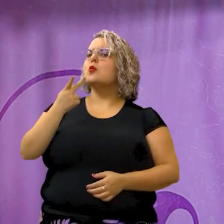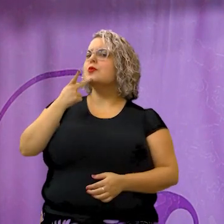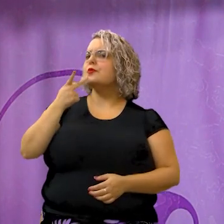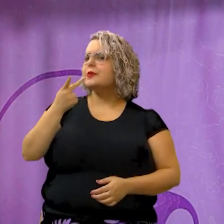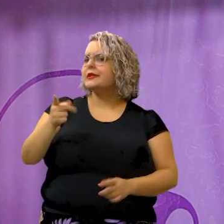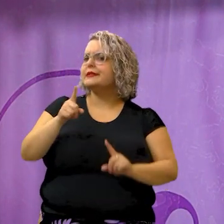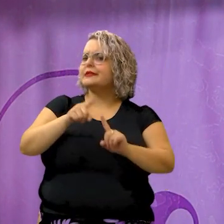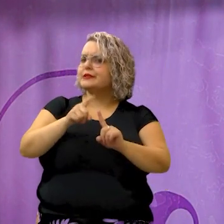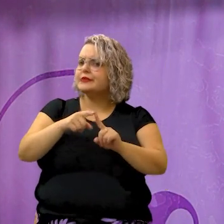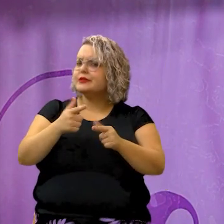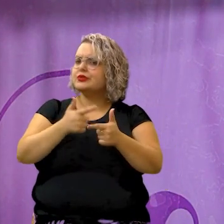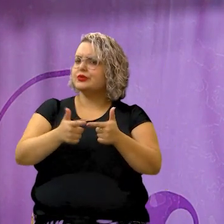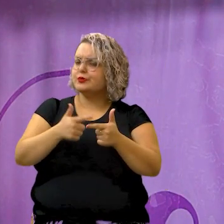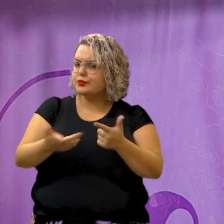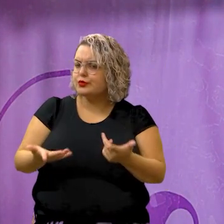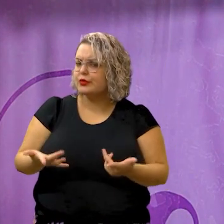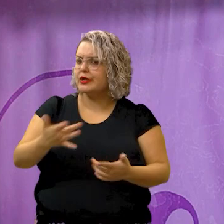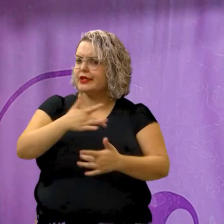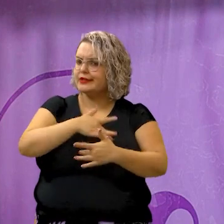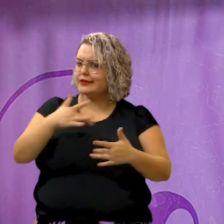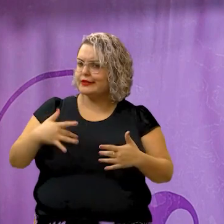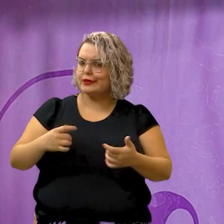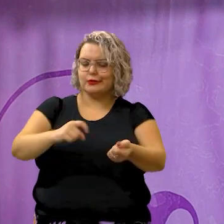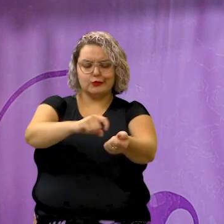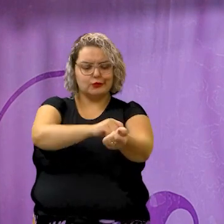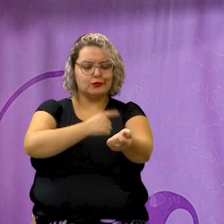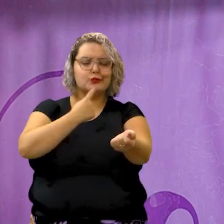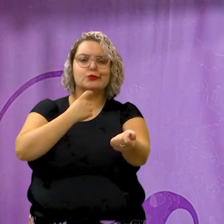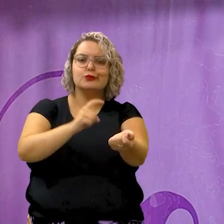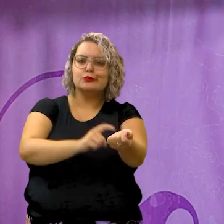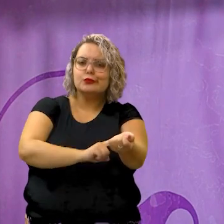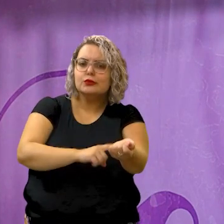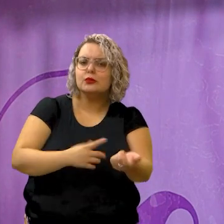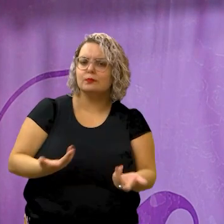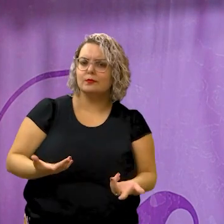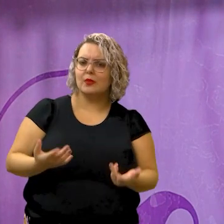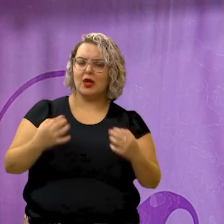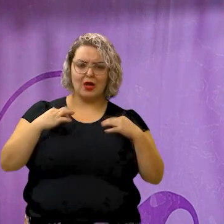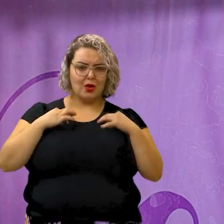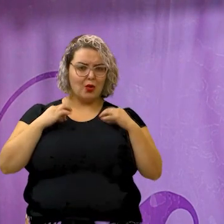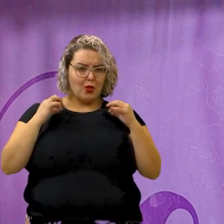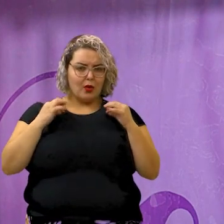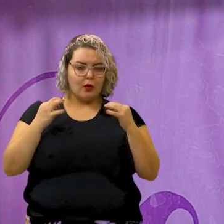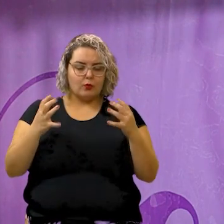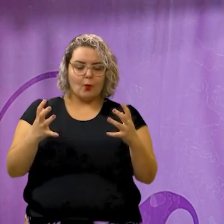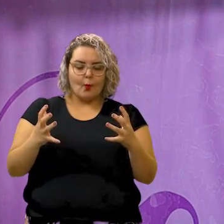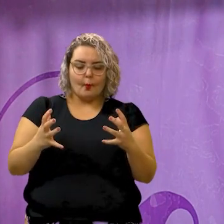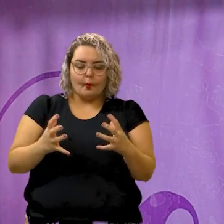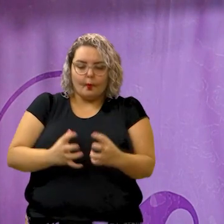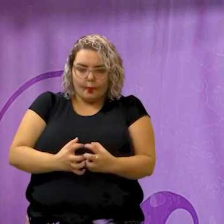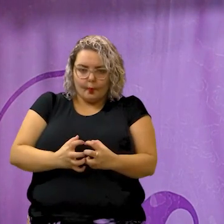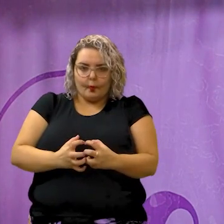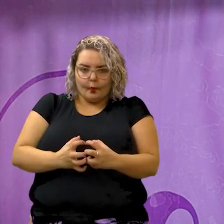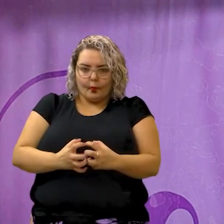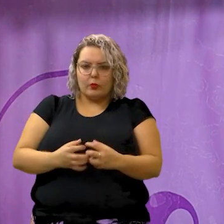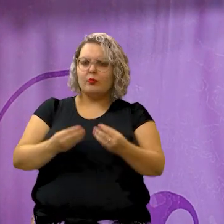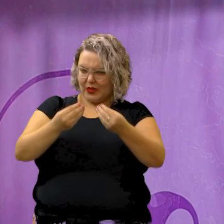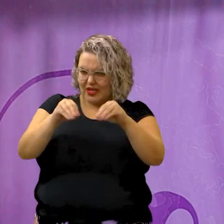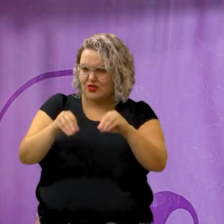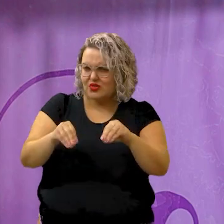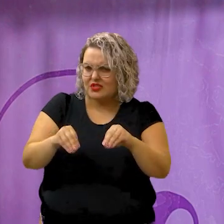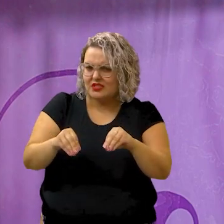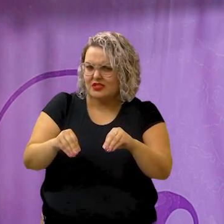né? Quando a gente fala desse tipo de problema da saúde vascular do nosso corpo, roupa muito